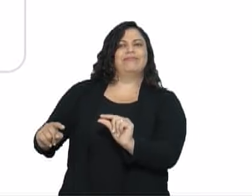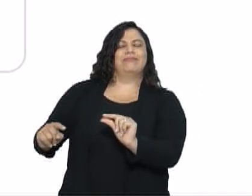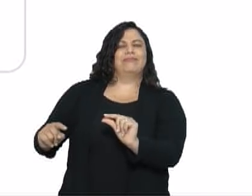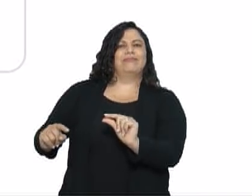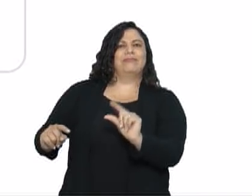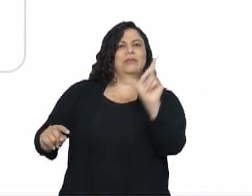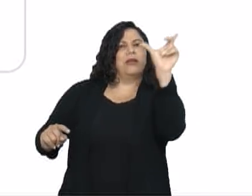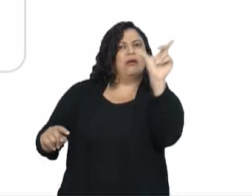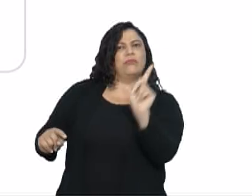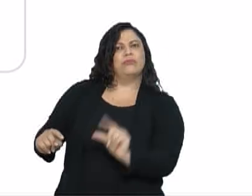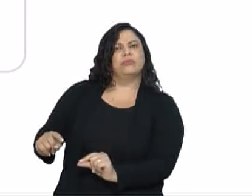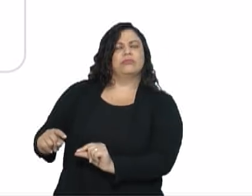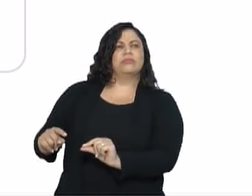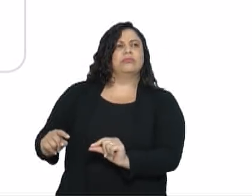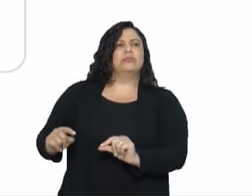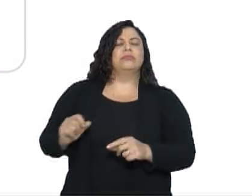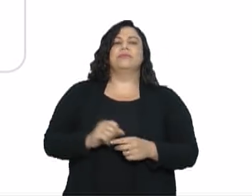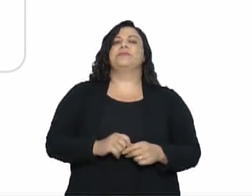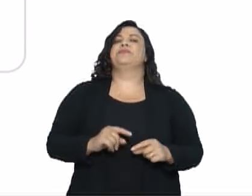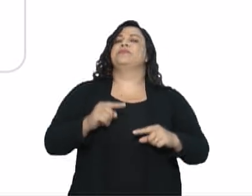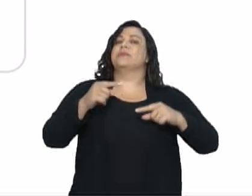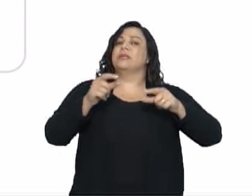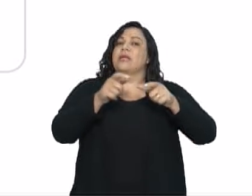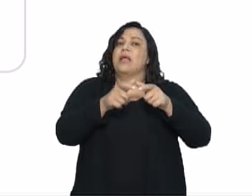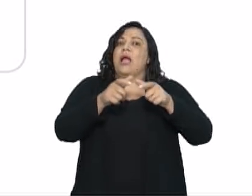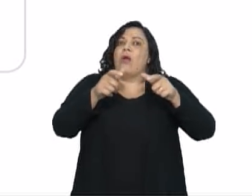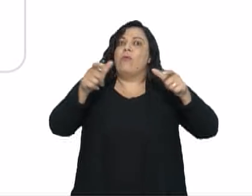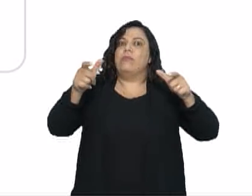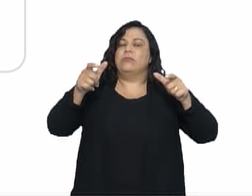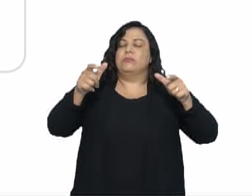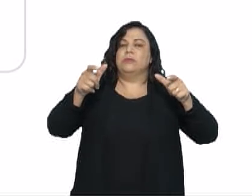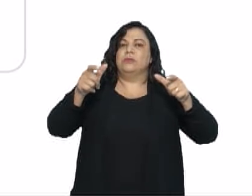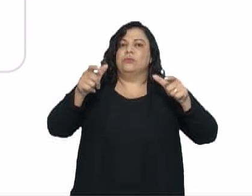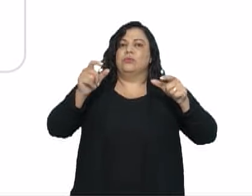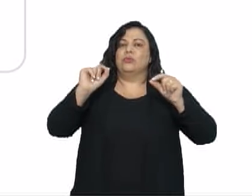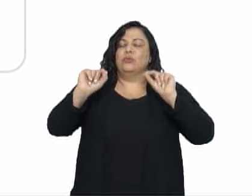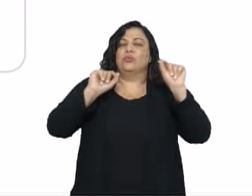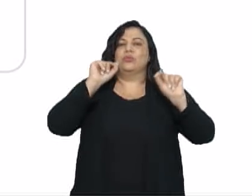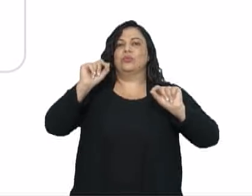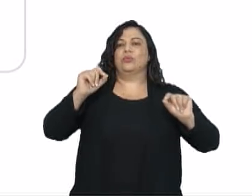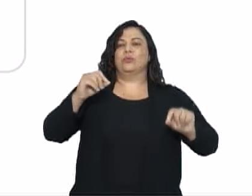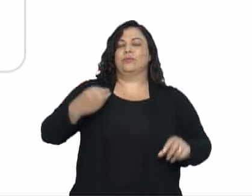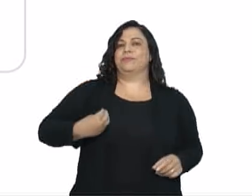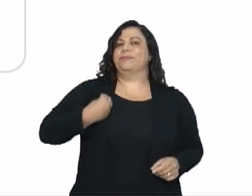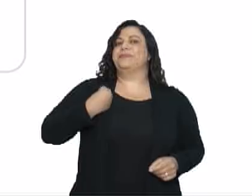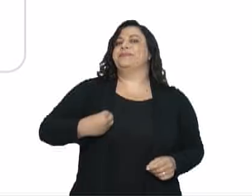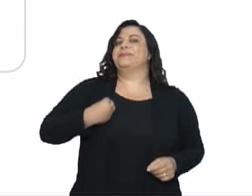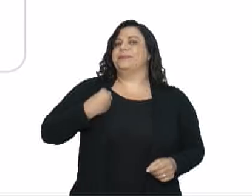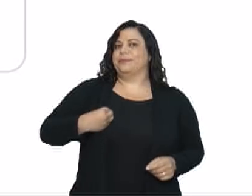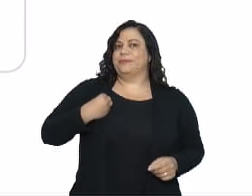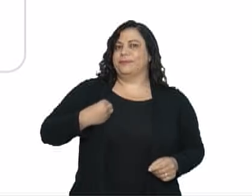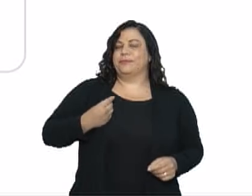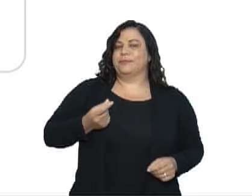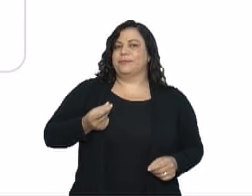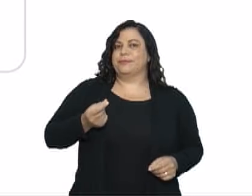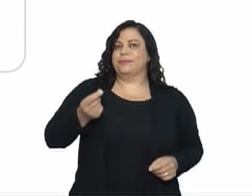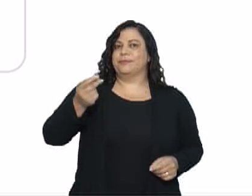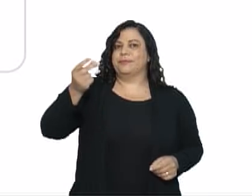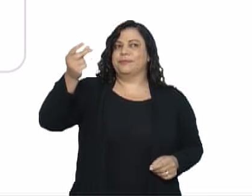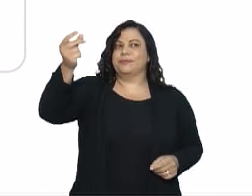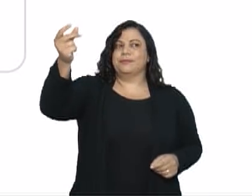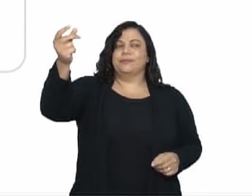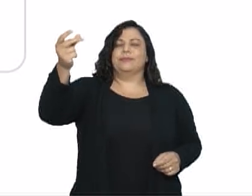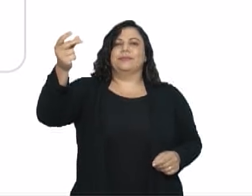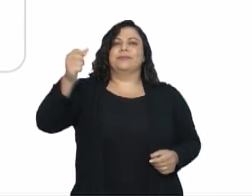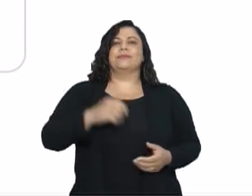infantil. E um aumento no quê? Na esperança de vida. Veja a linha tracejada. Pega